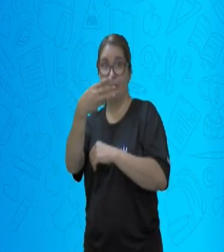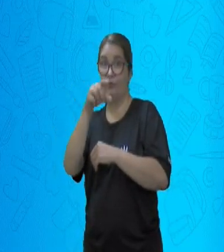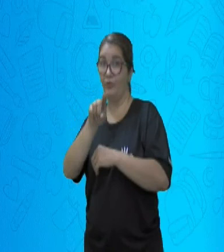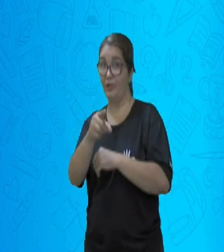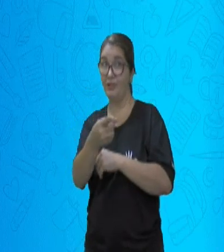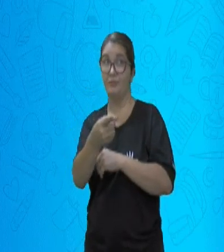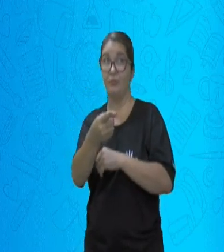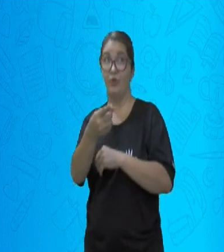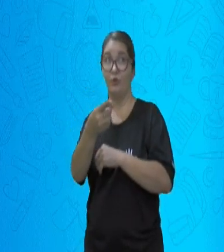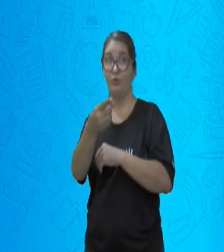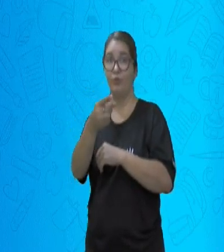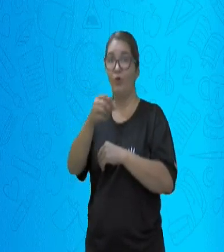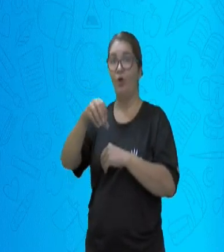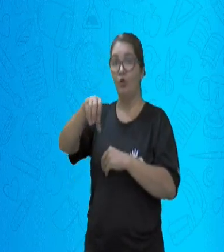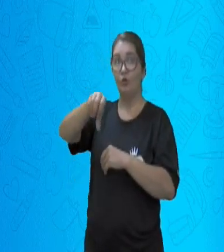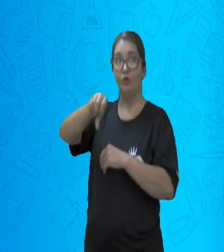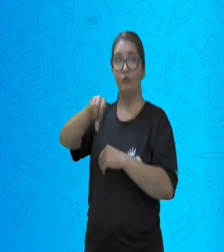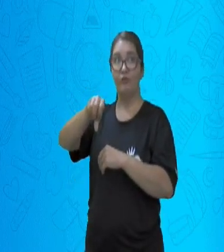5.847 menos